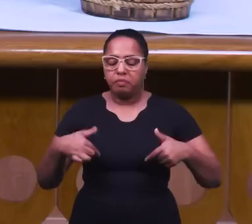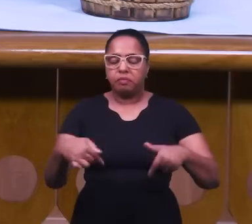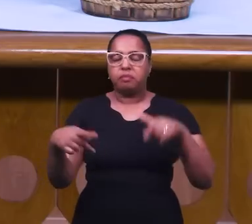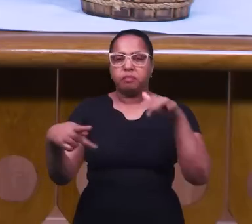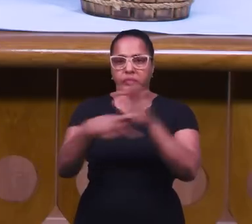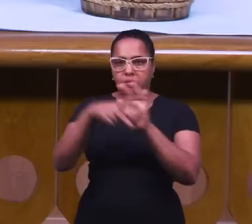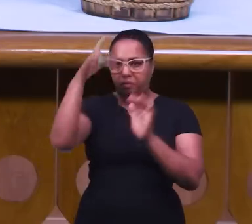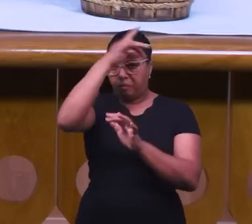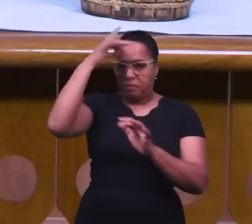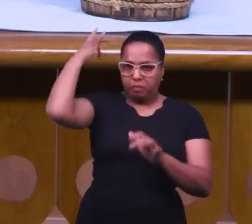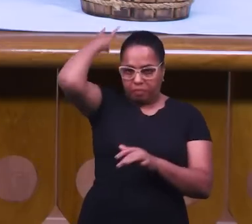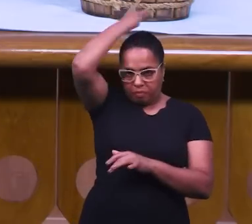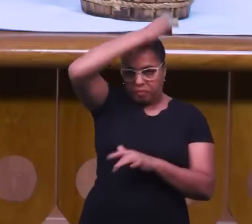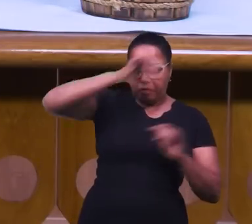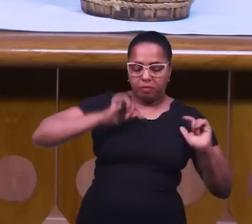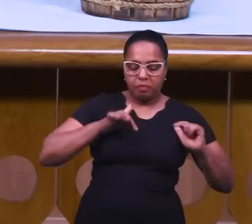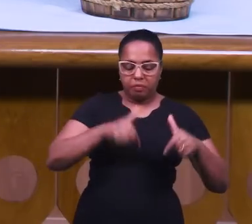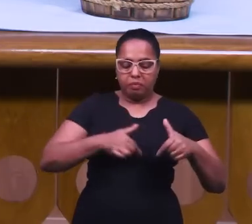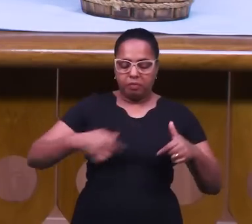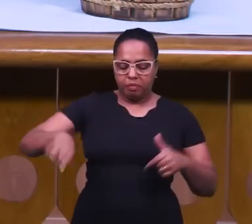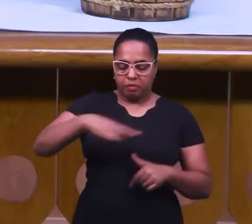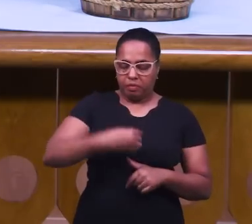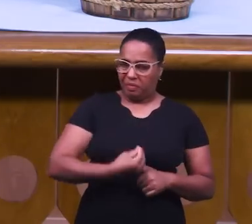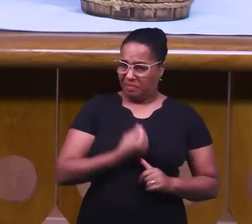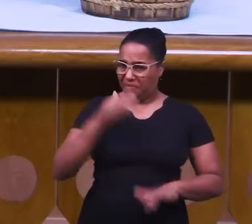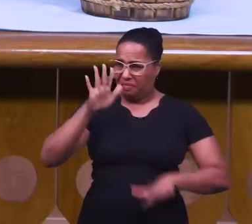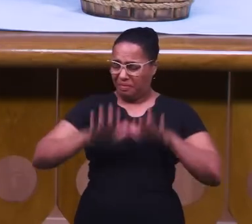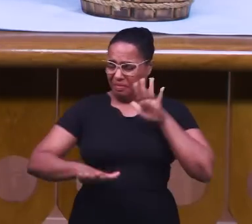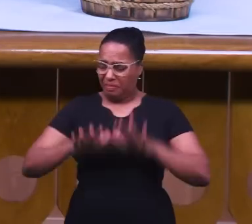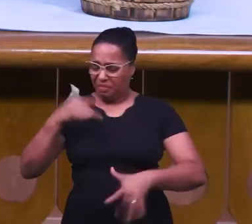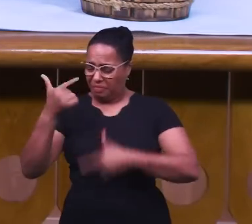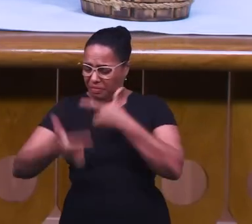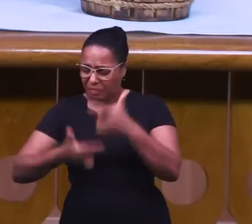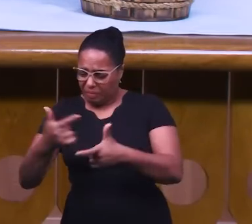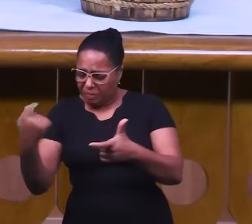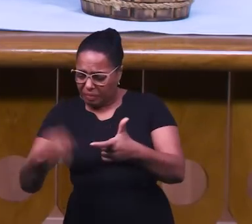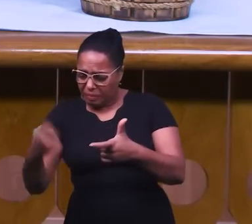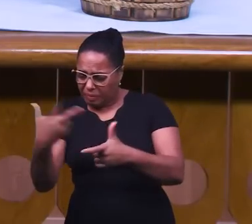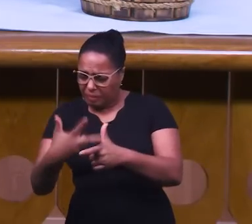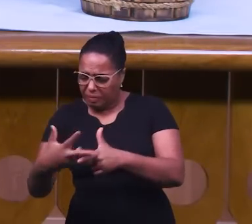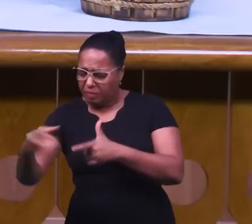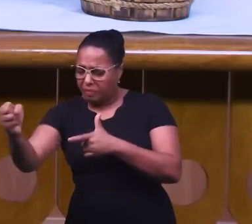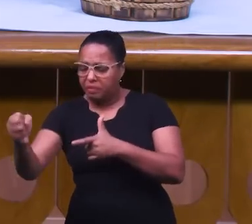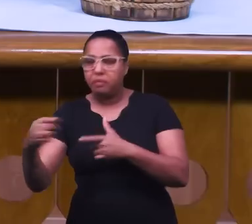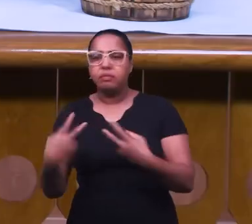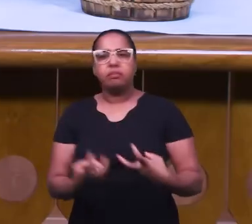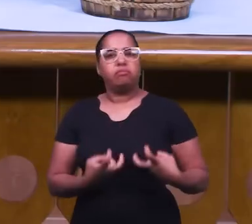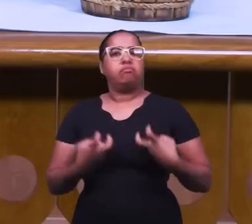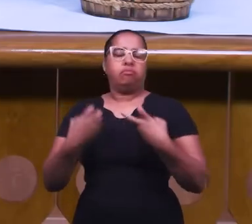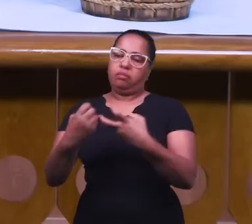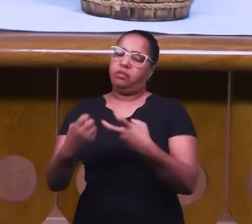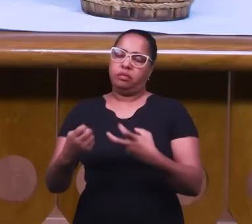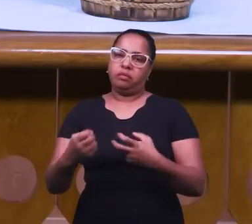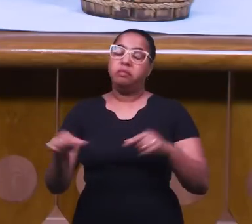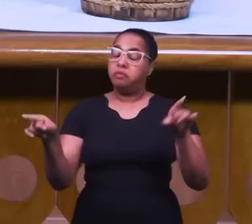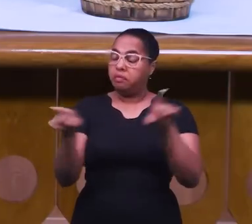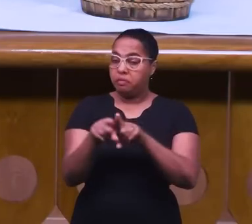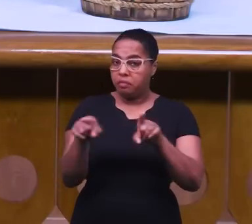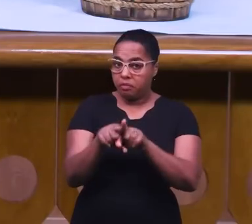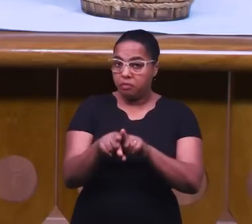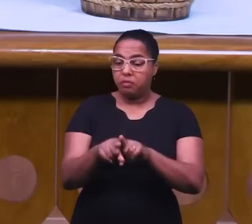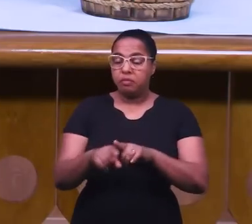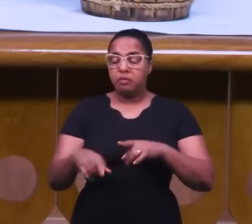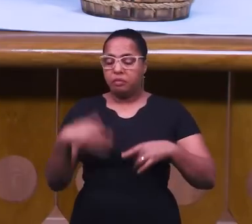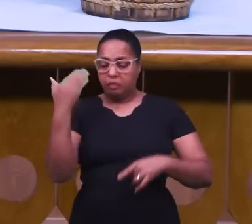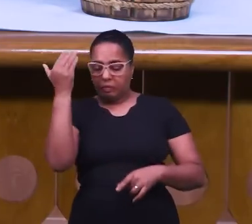do Espírito Santo na nossa vida, quando nós estamos diante de uma luta para ser vencida na nossa vida, ou até mesmo quando estamos